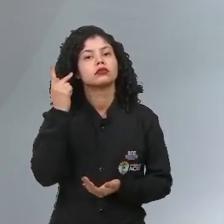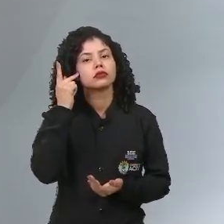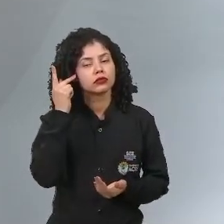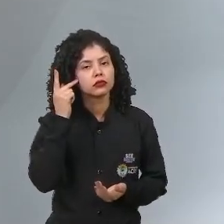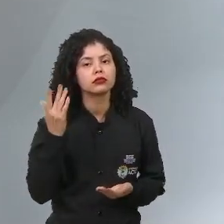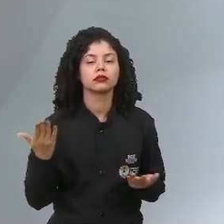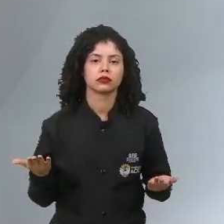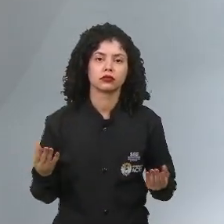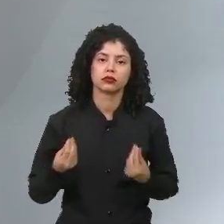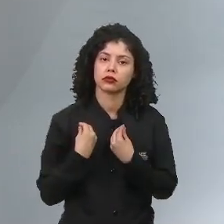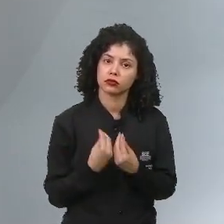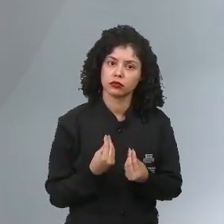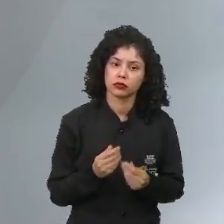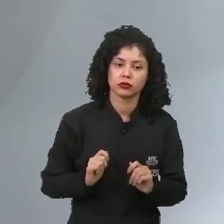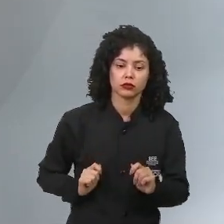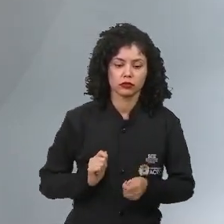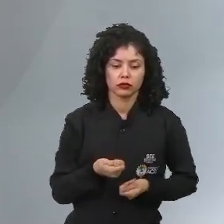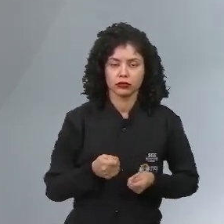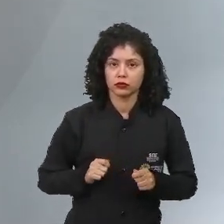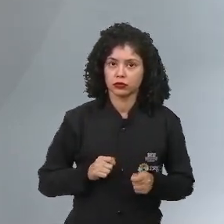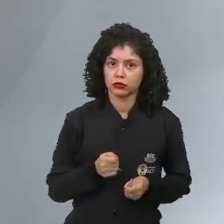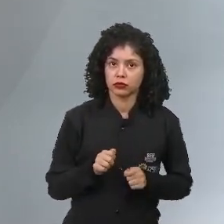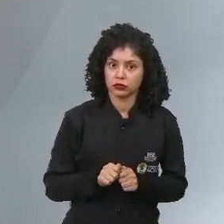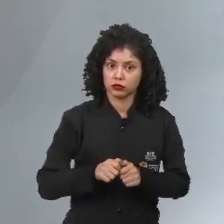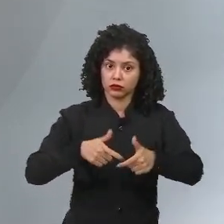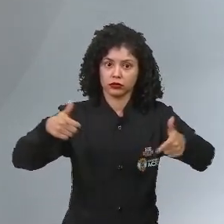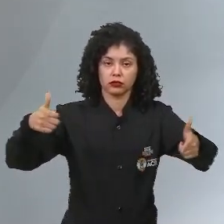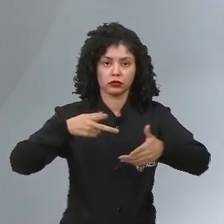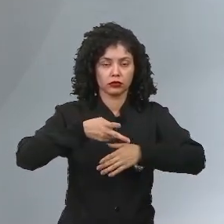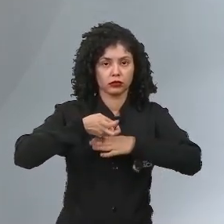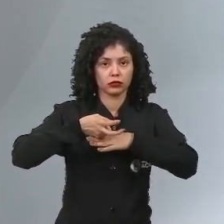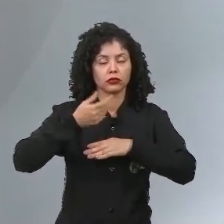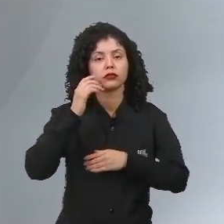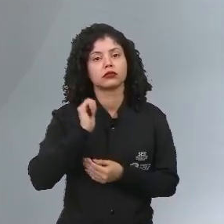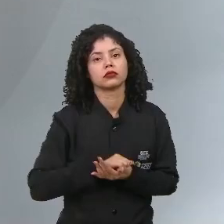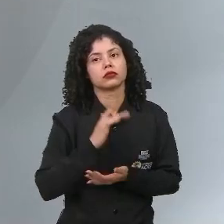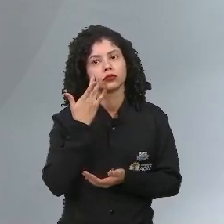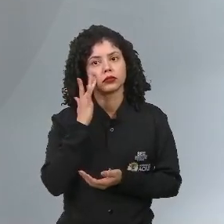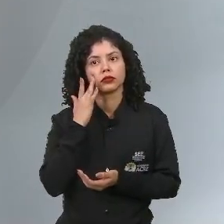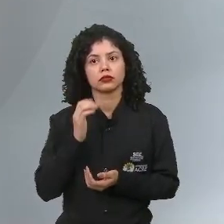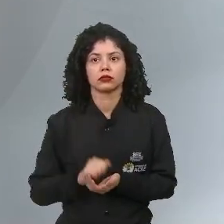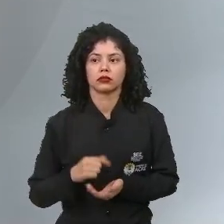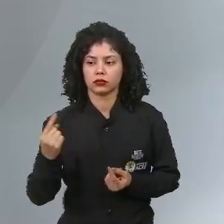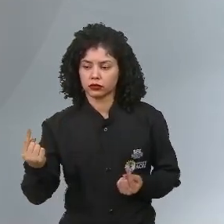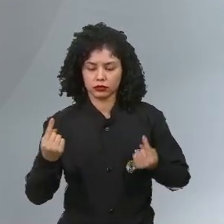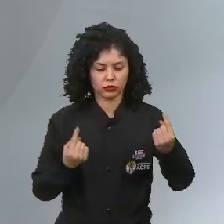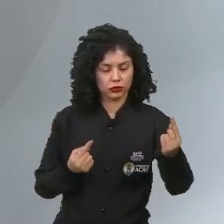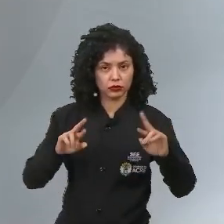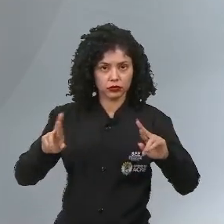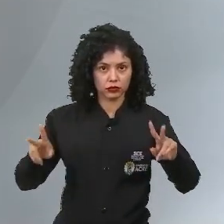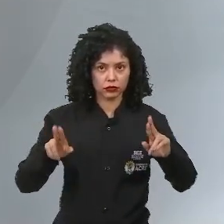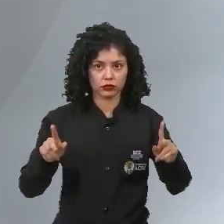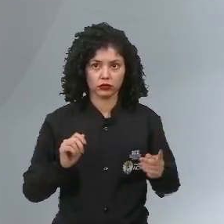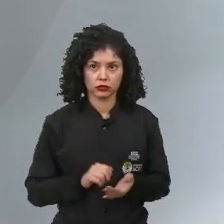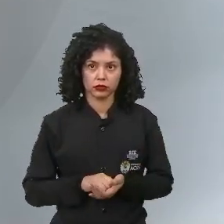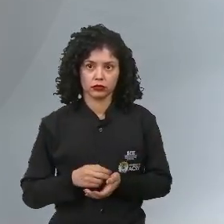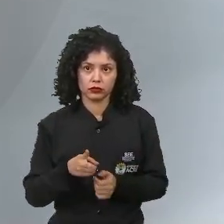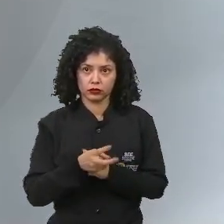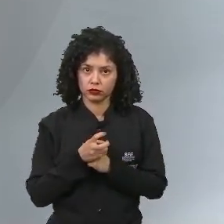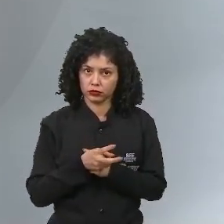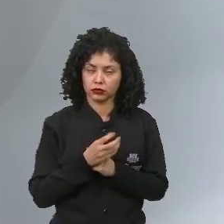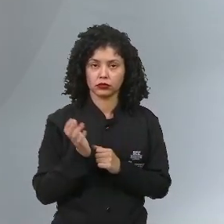paulistas para quê? Para controlar a exploração desse ouro, porque cada um estava com um objetivo diferente, claro, o objetivo de